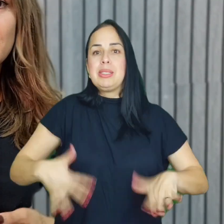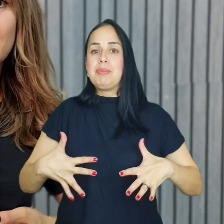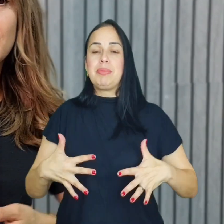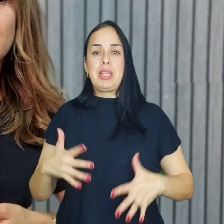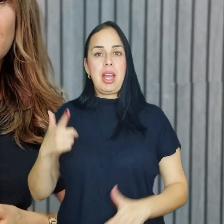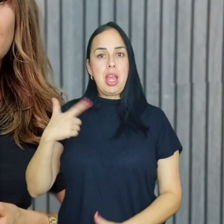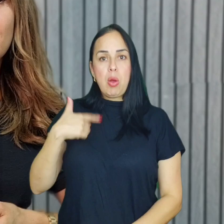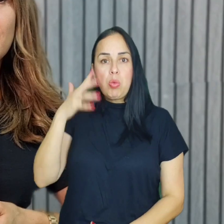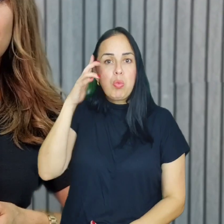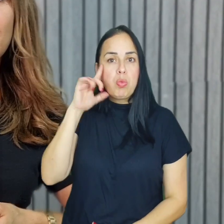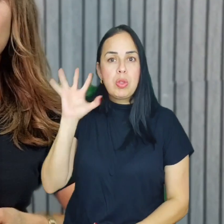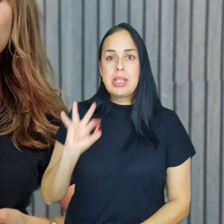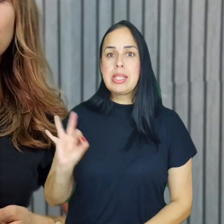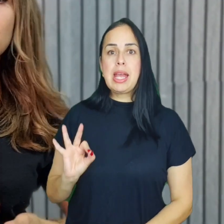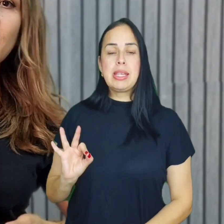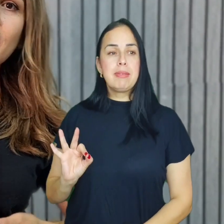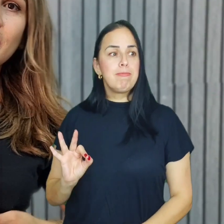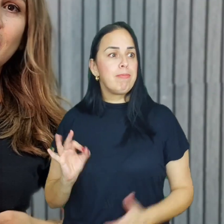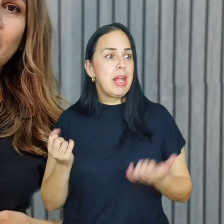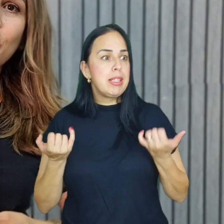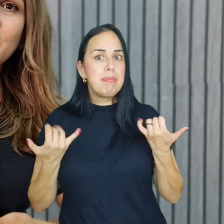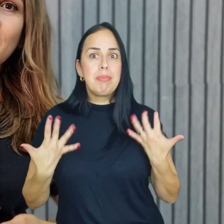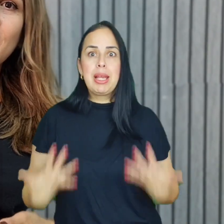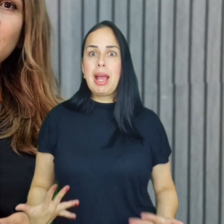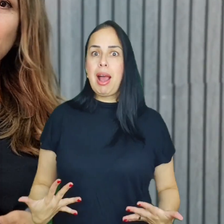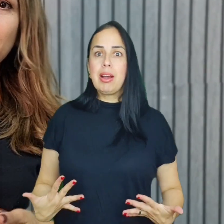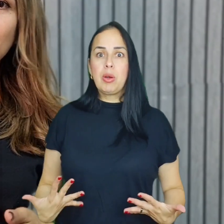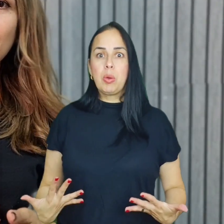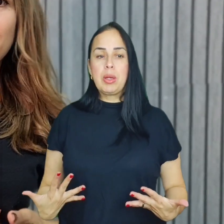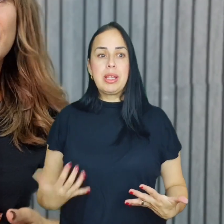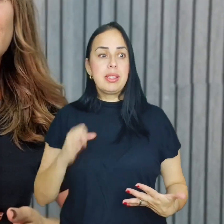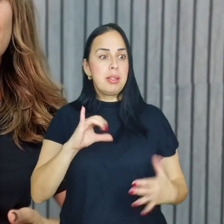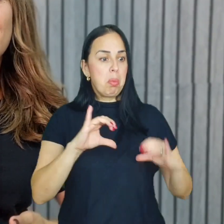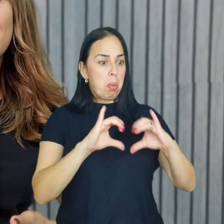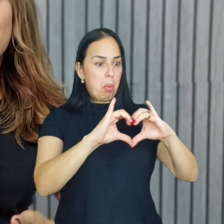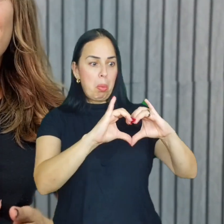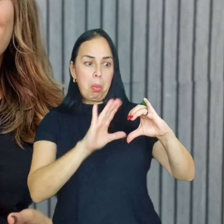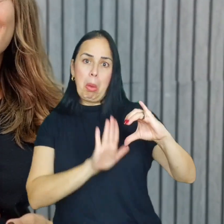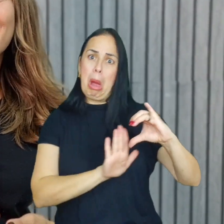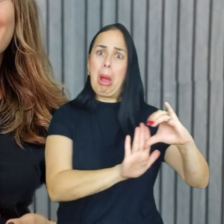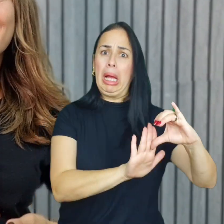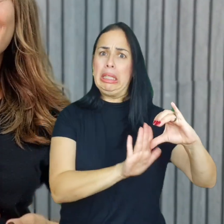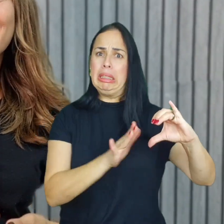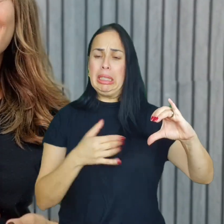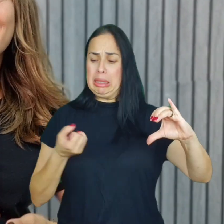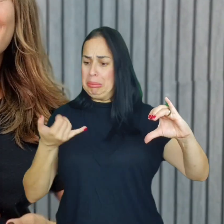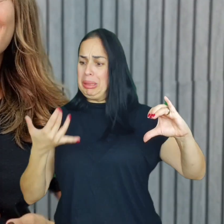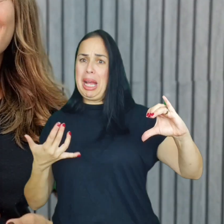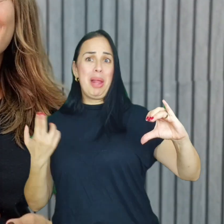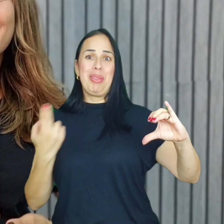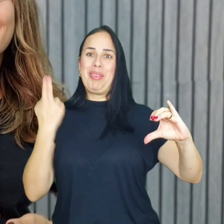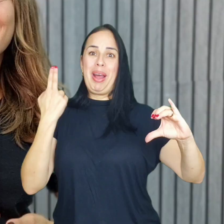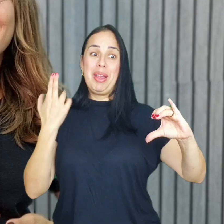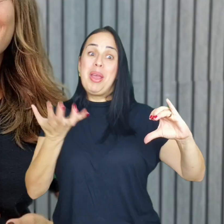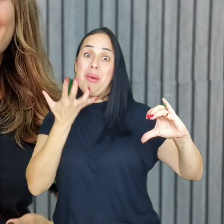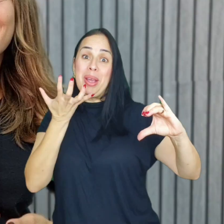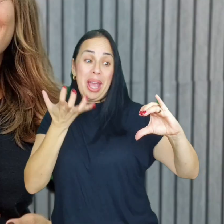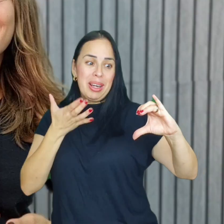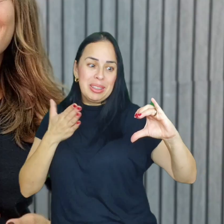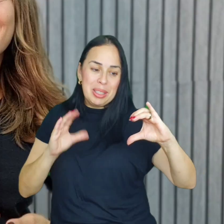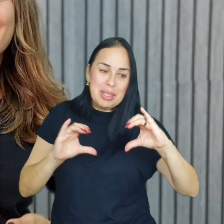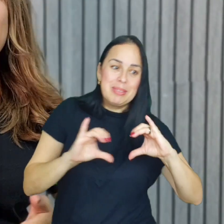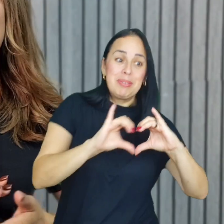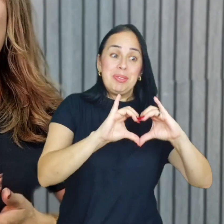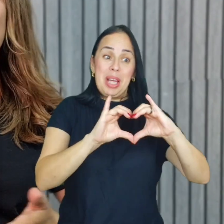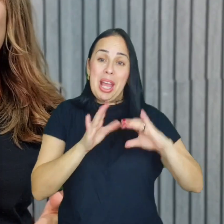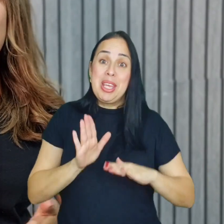da gente que eu não sei o que seria de mim e do Davi sem a ADAS. Eu falo que eu